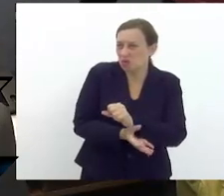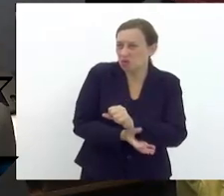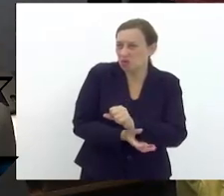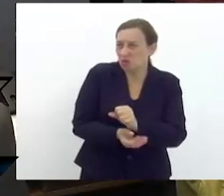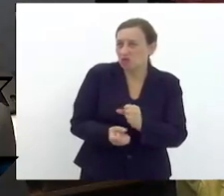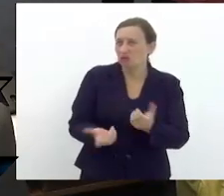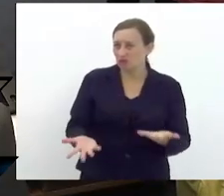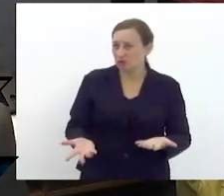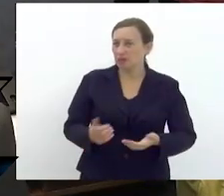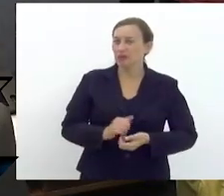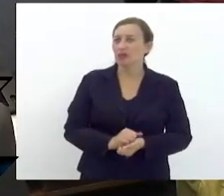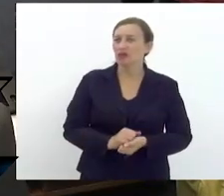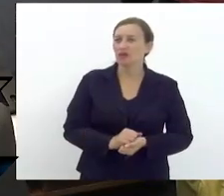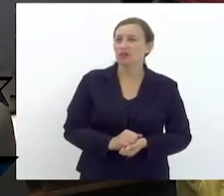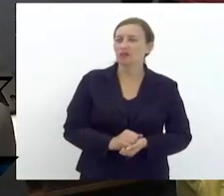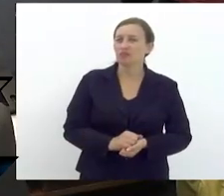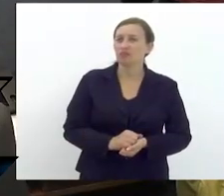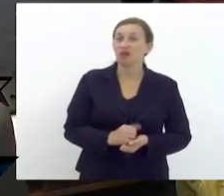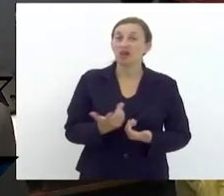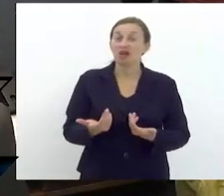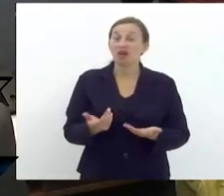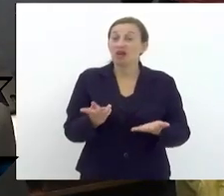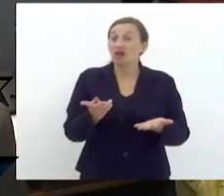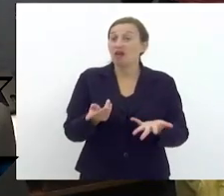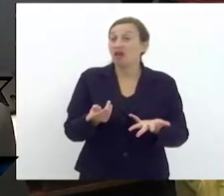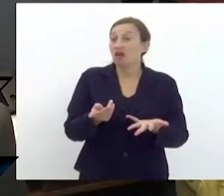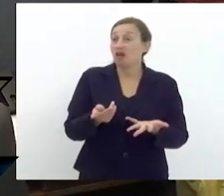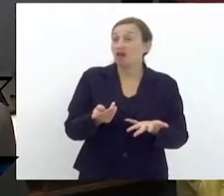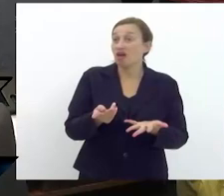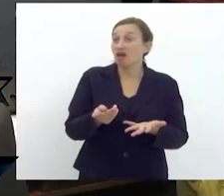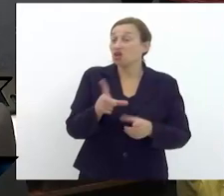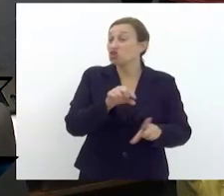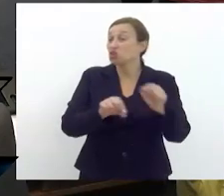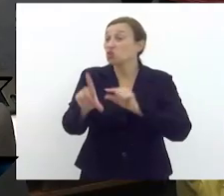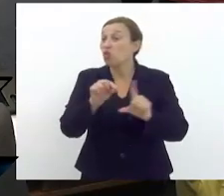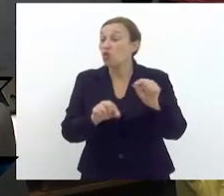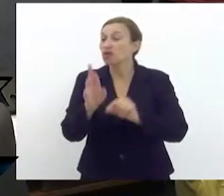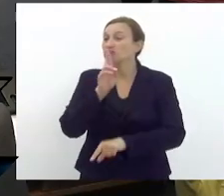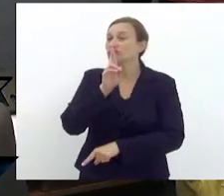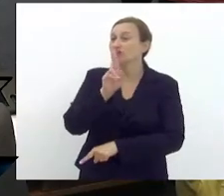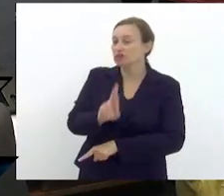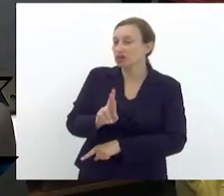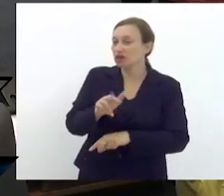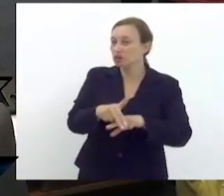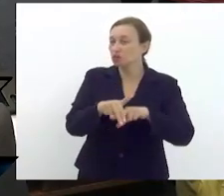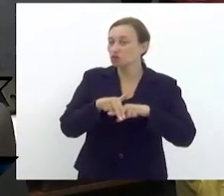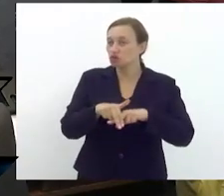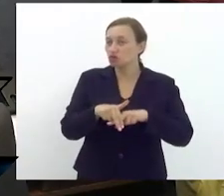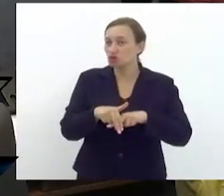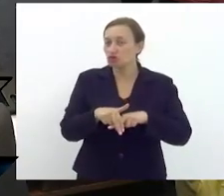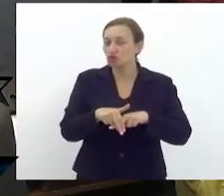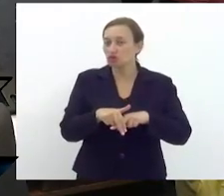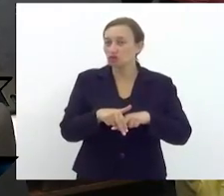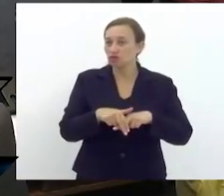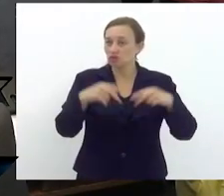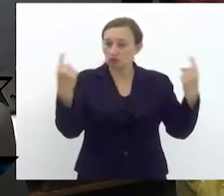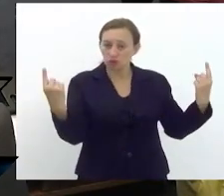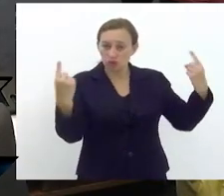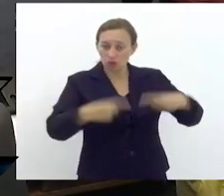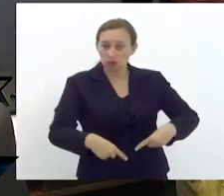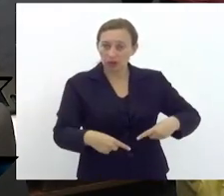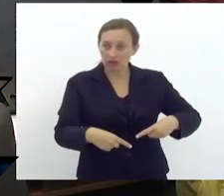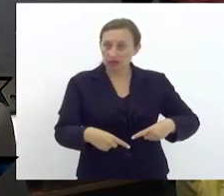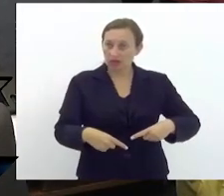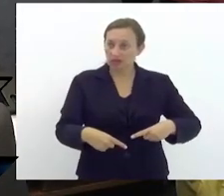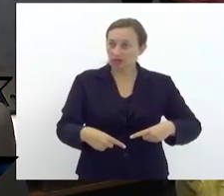desvios de resultados por causas dos jogos de aposta em paralelo